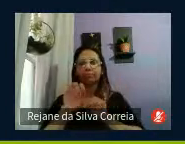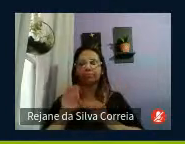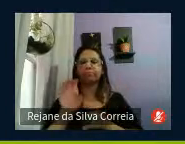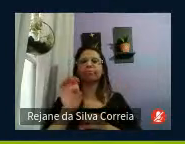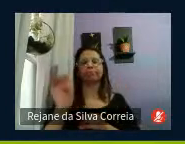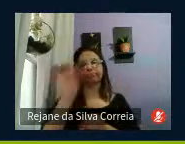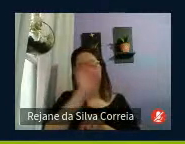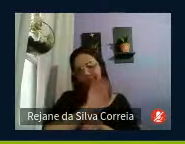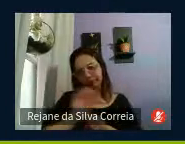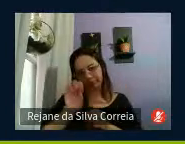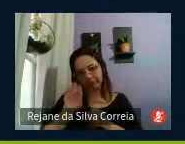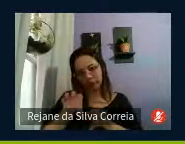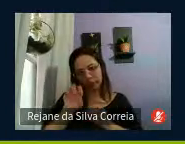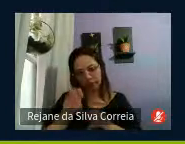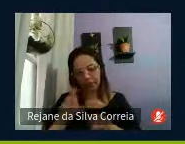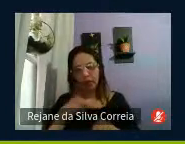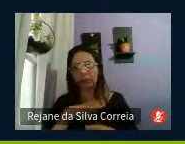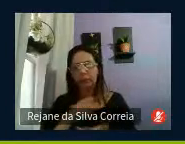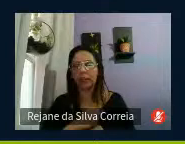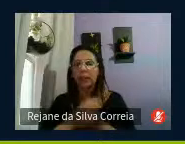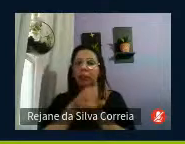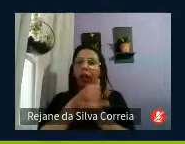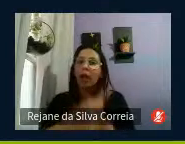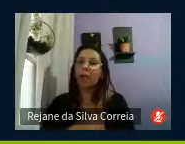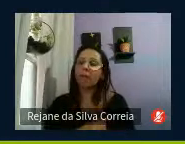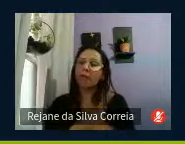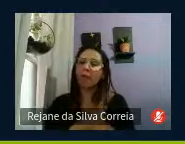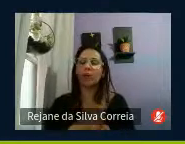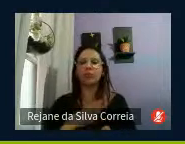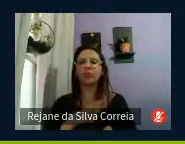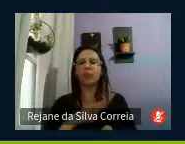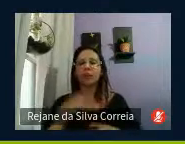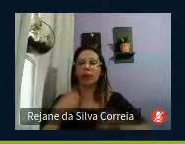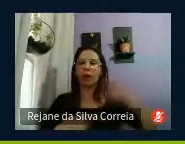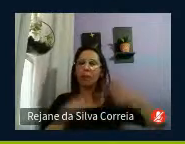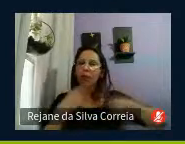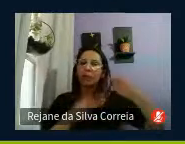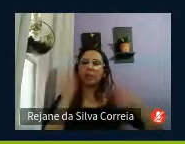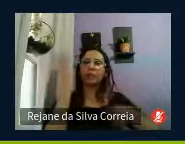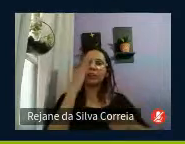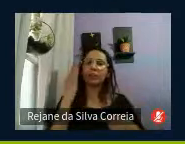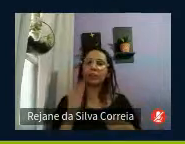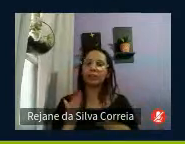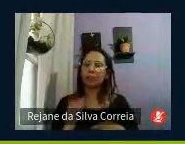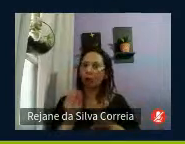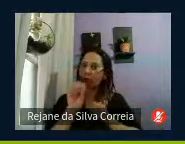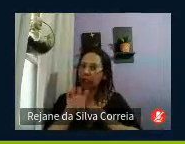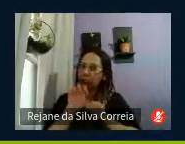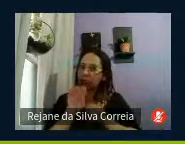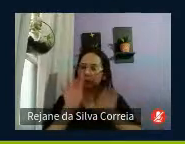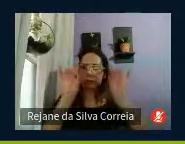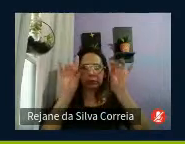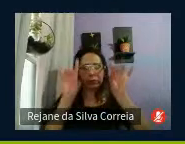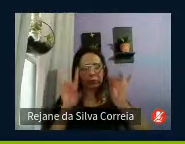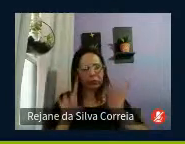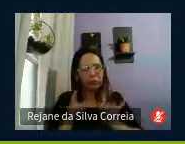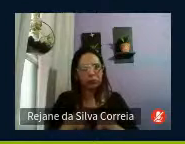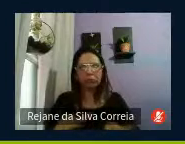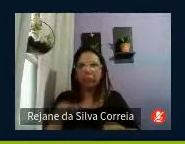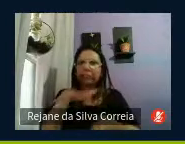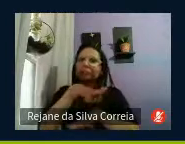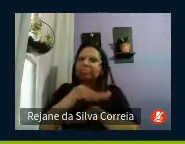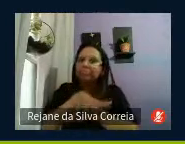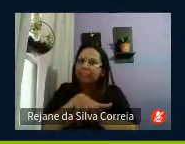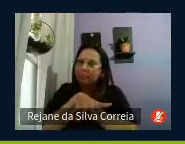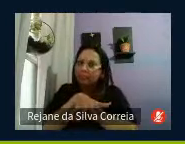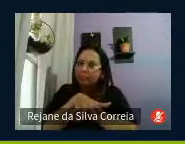Também, como apoio dessa política, nós temos a Política Nacional de Educação Especial na Perspectiva da Educação